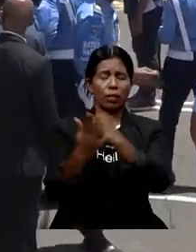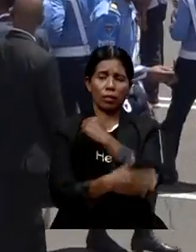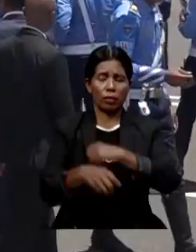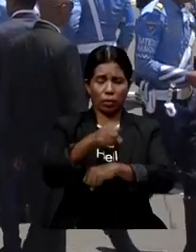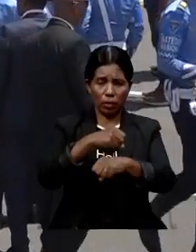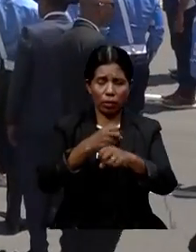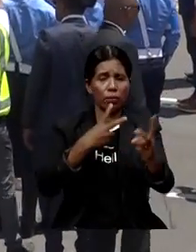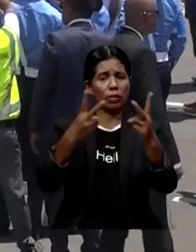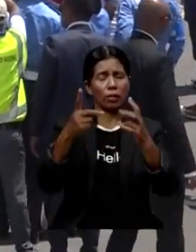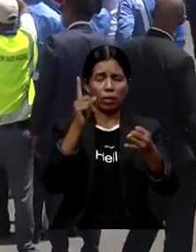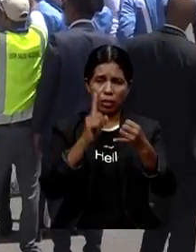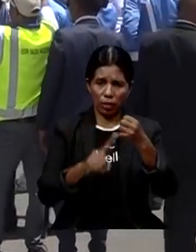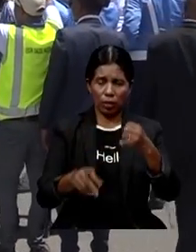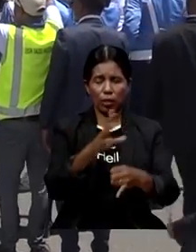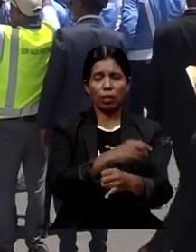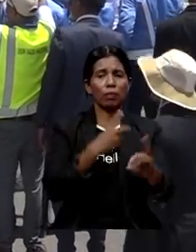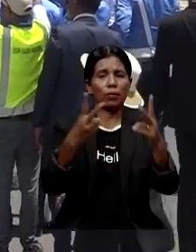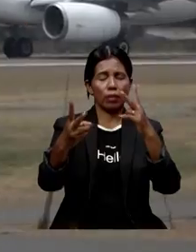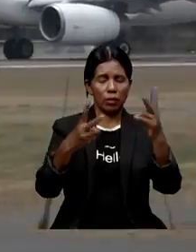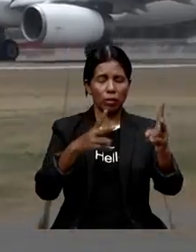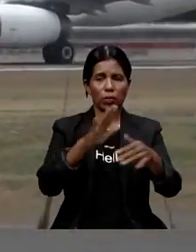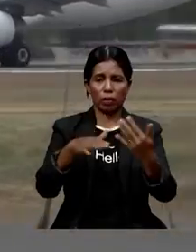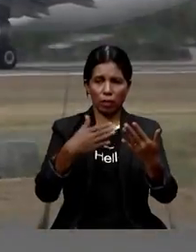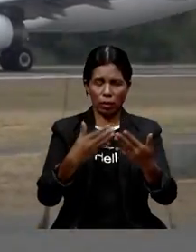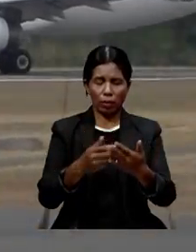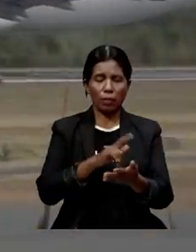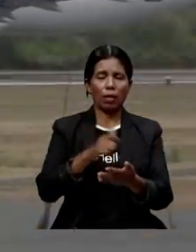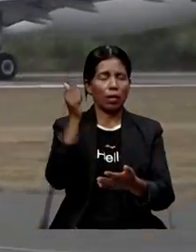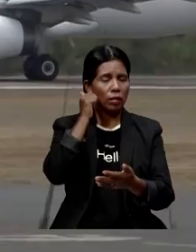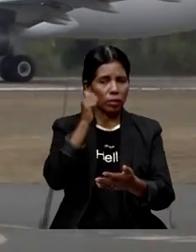onde visita ICUS e a âmbito visita apostólica para a Ásia, na